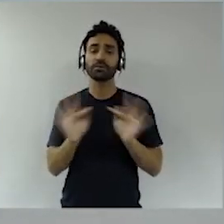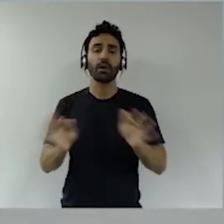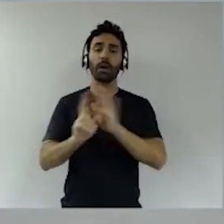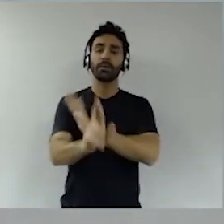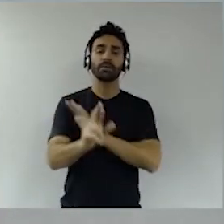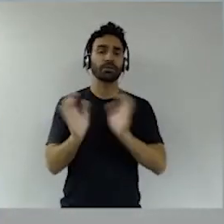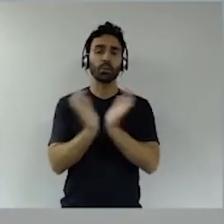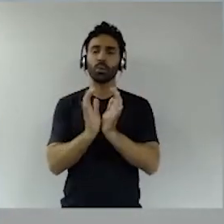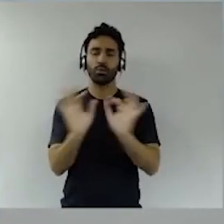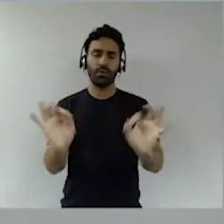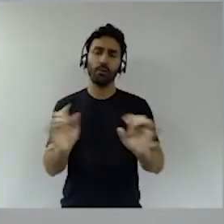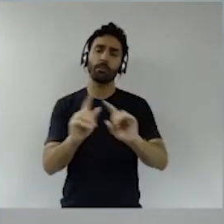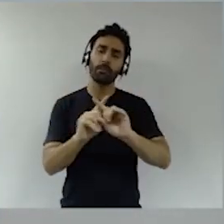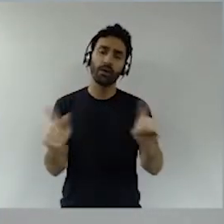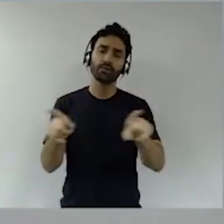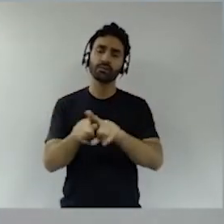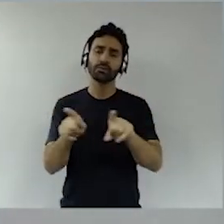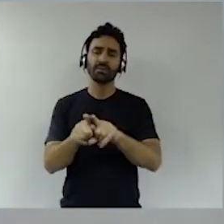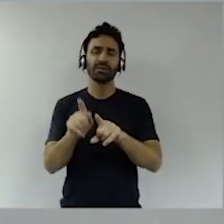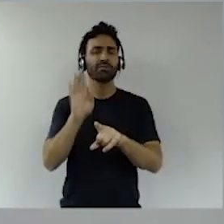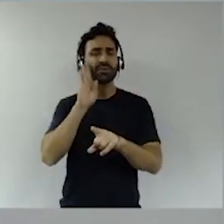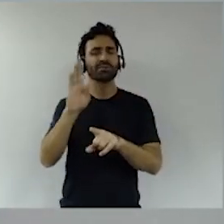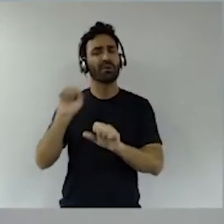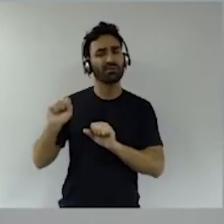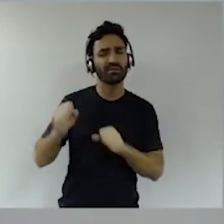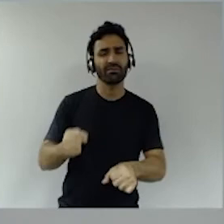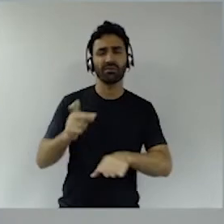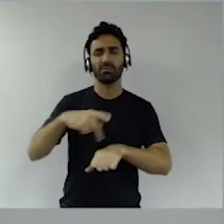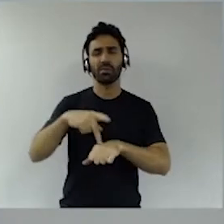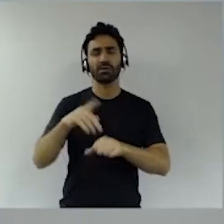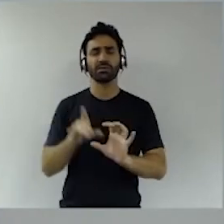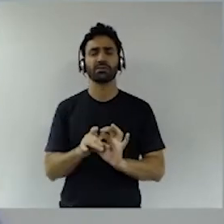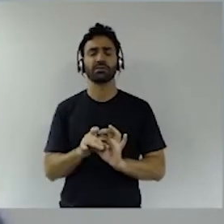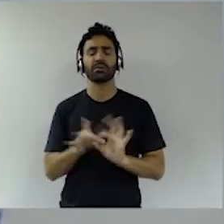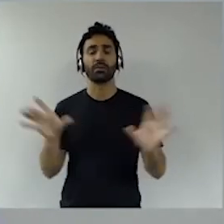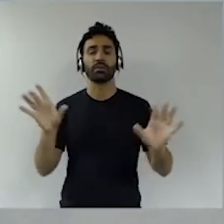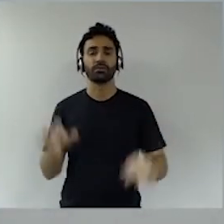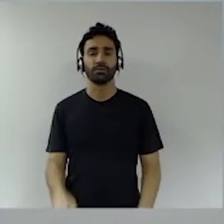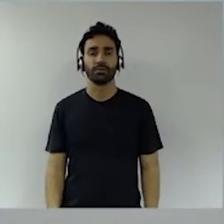vem, sobretudo, da defesa do Estado Democrático de Direito.